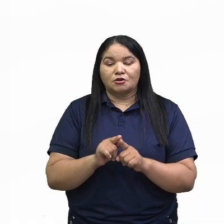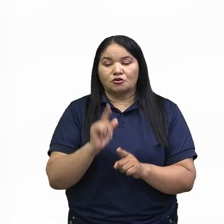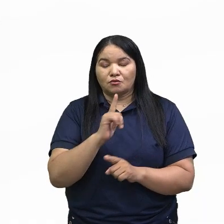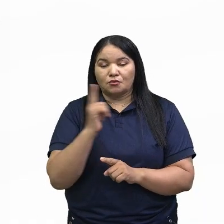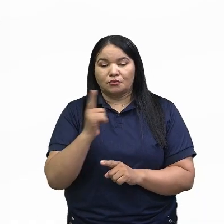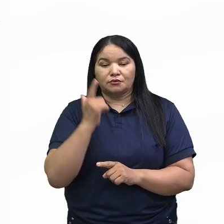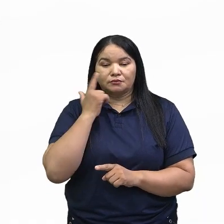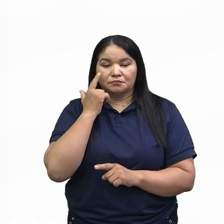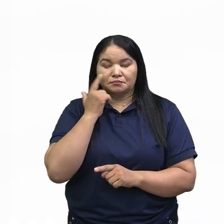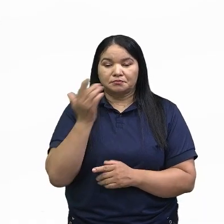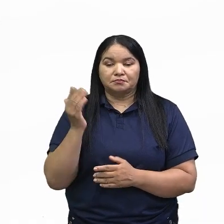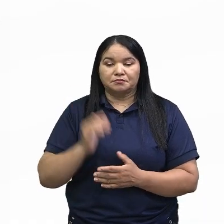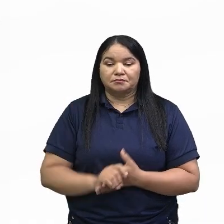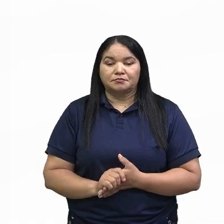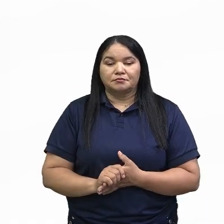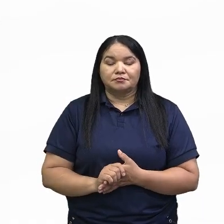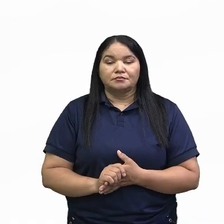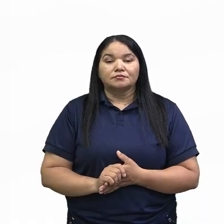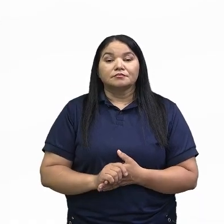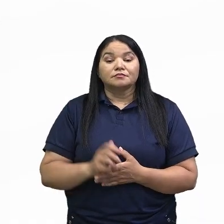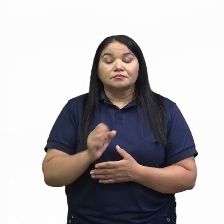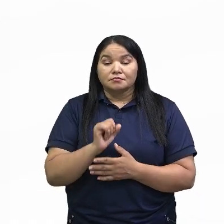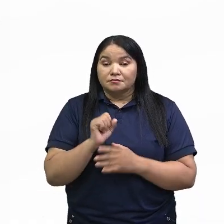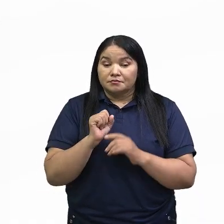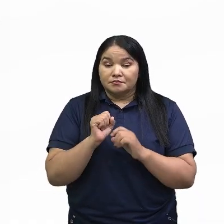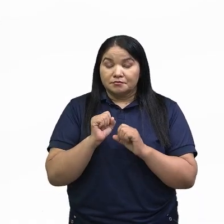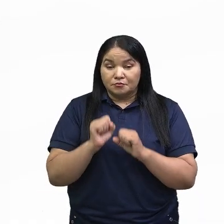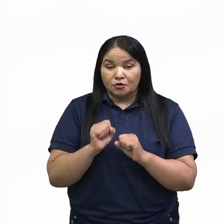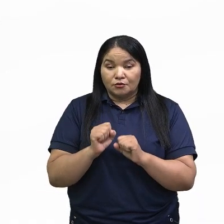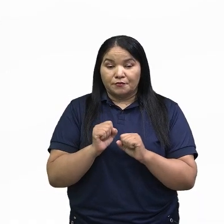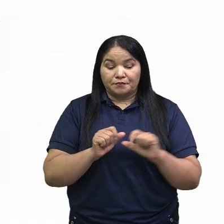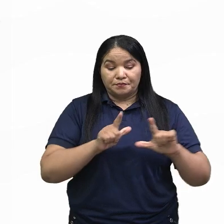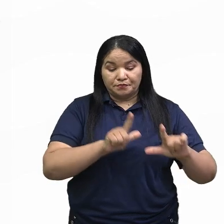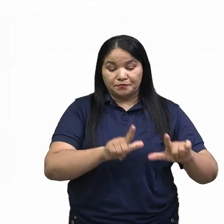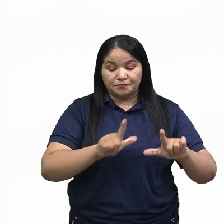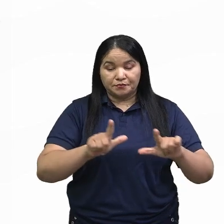energia solar ser aproveitada nos painéis